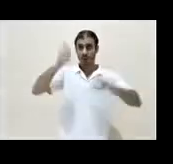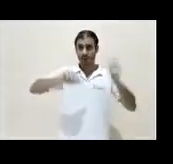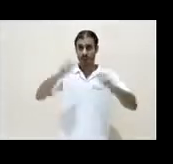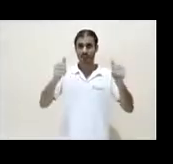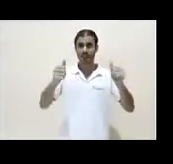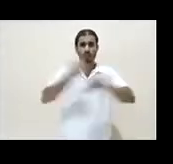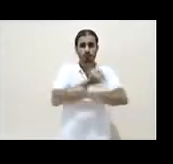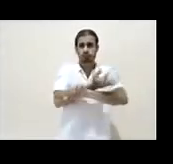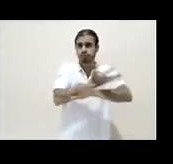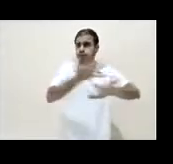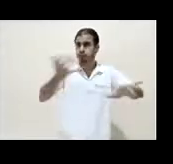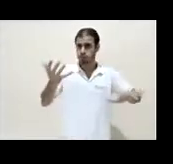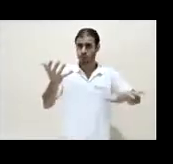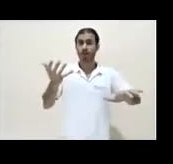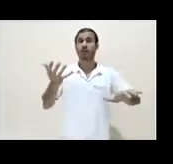programação na formação profissional.